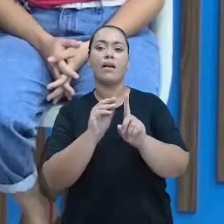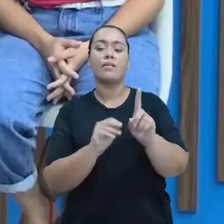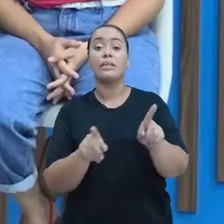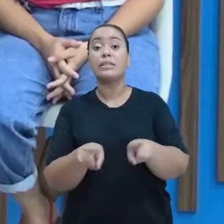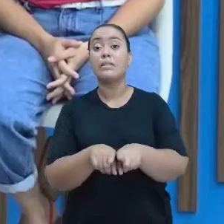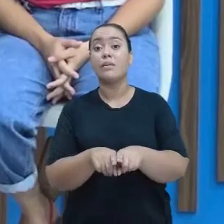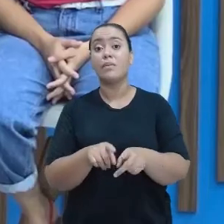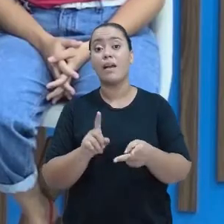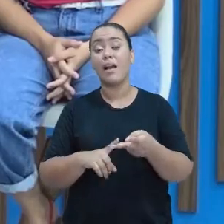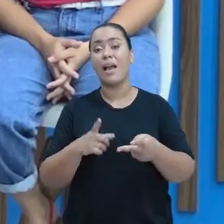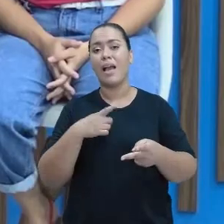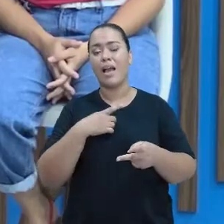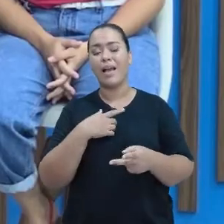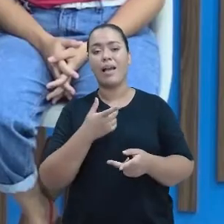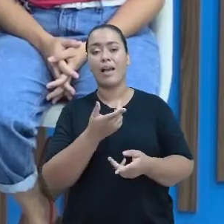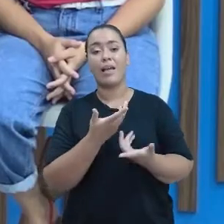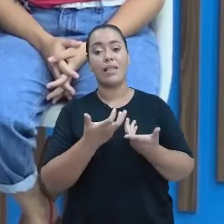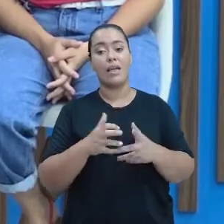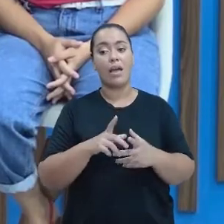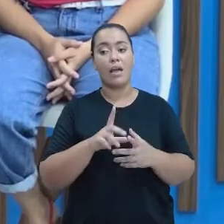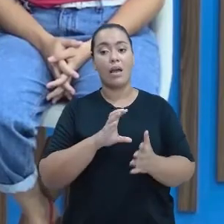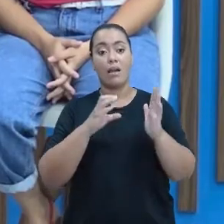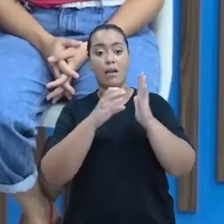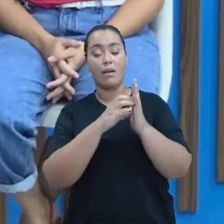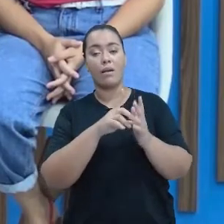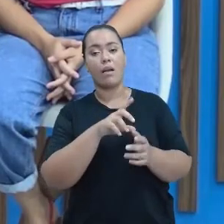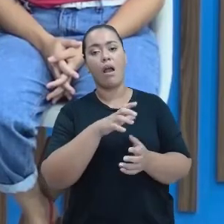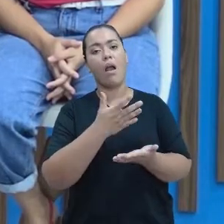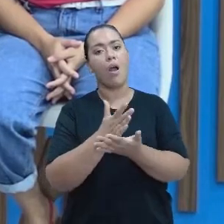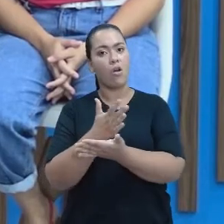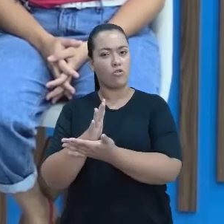alguns postos de trabalho, até de algumas profissões, aquela fala, né,